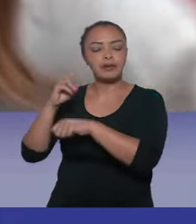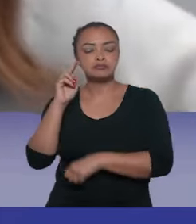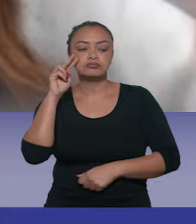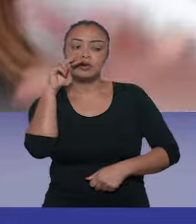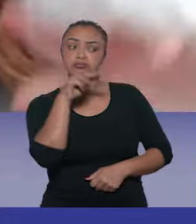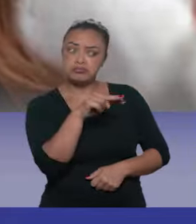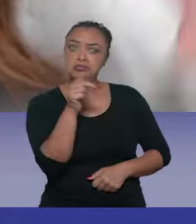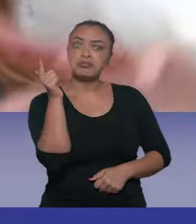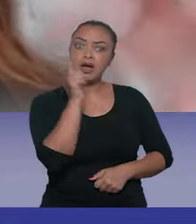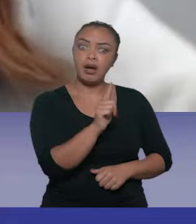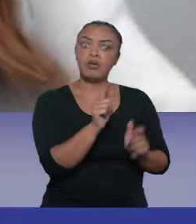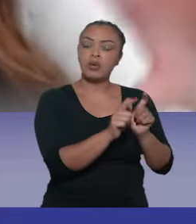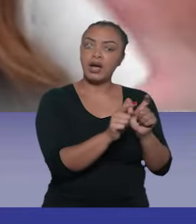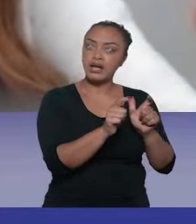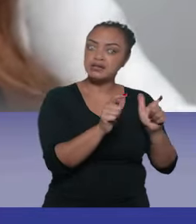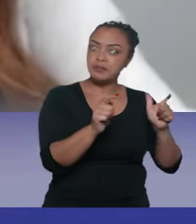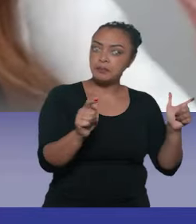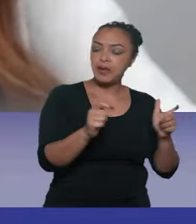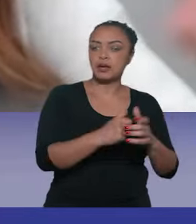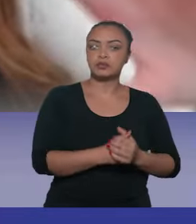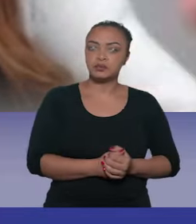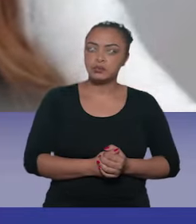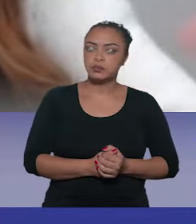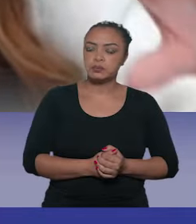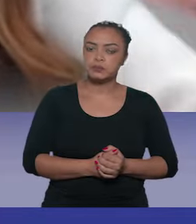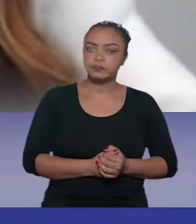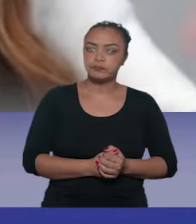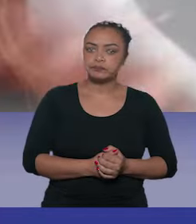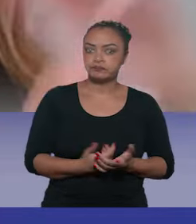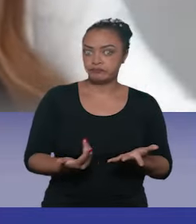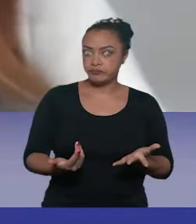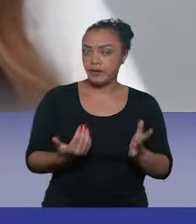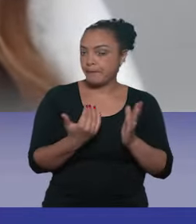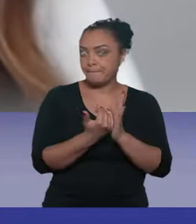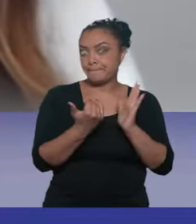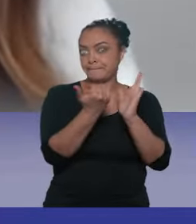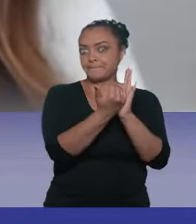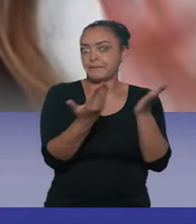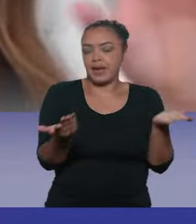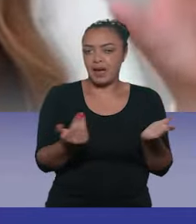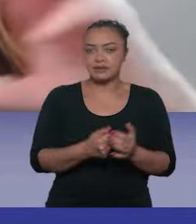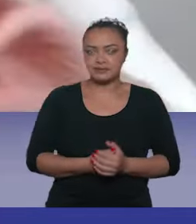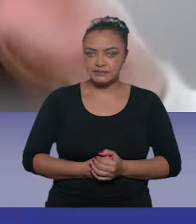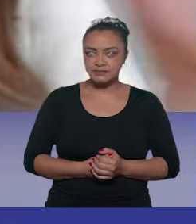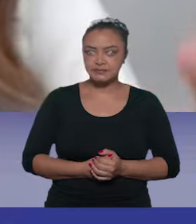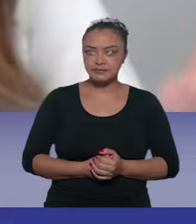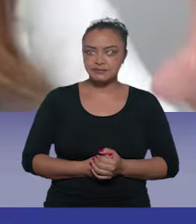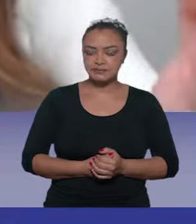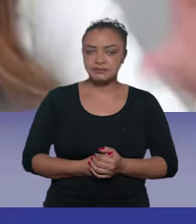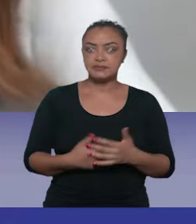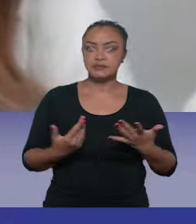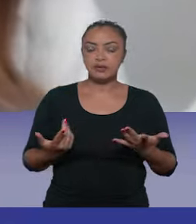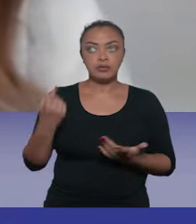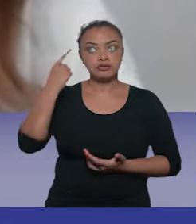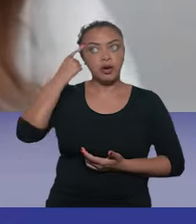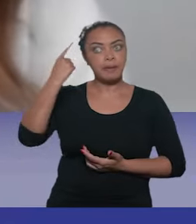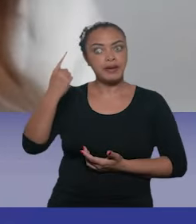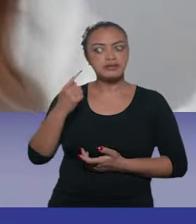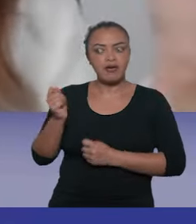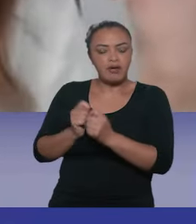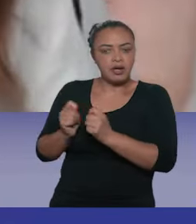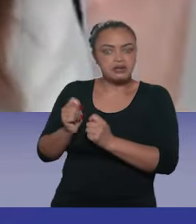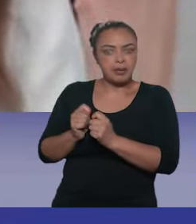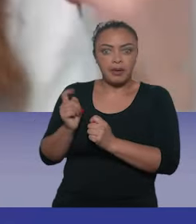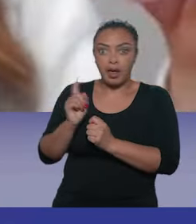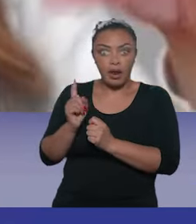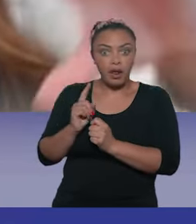radar. Nossa, tem um país aqui que está crescendo mais do que era esperado, aliás, muito mais, ó. De novo, tinha gente